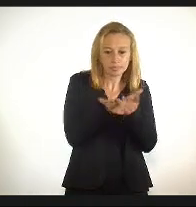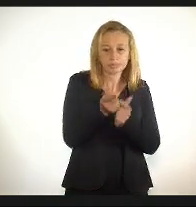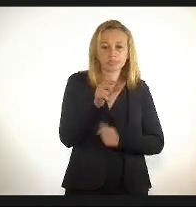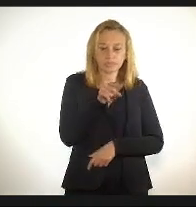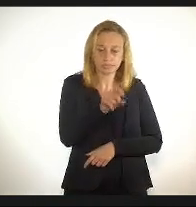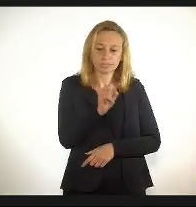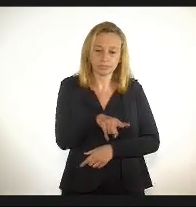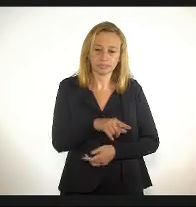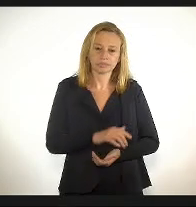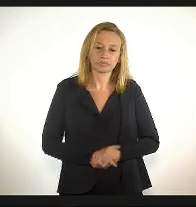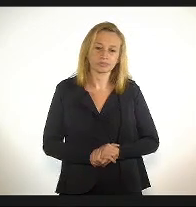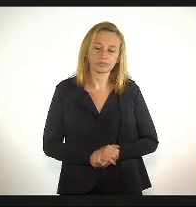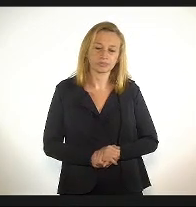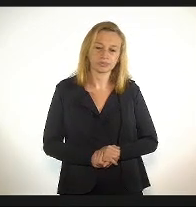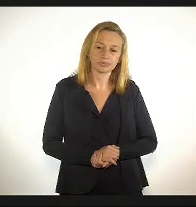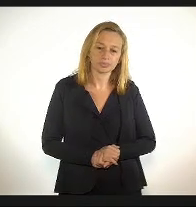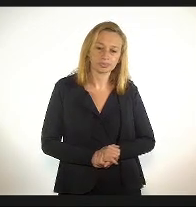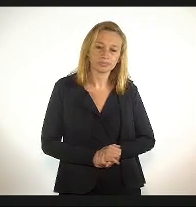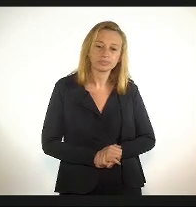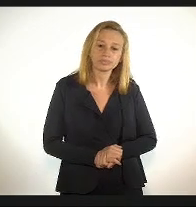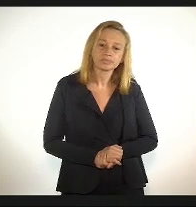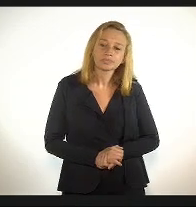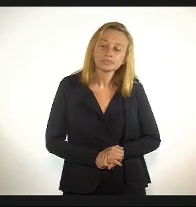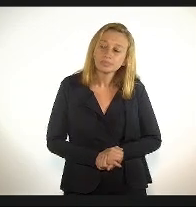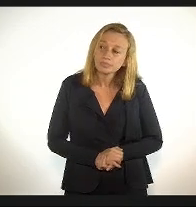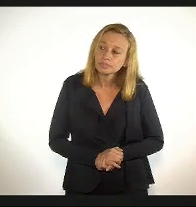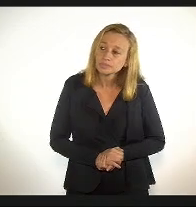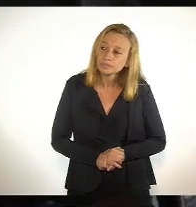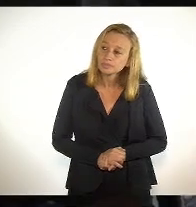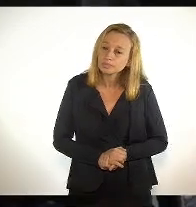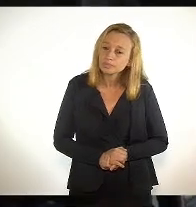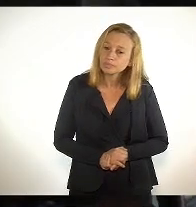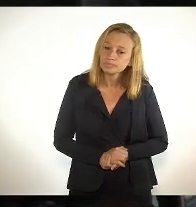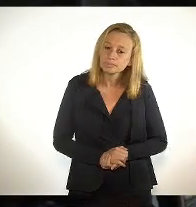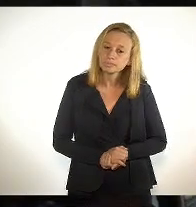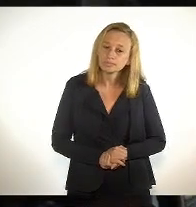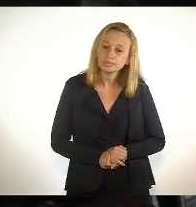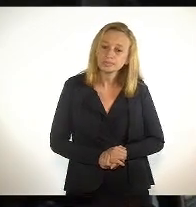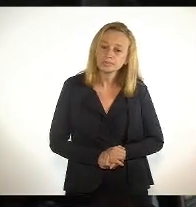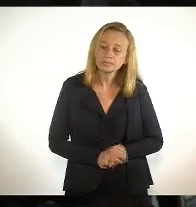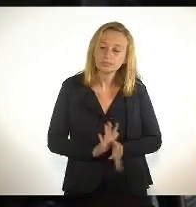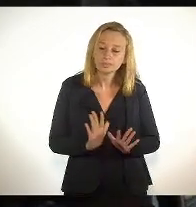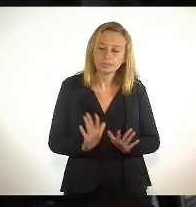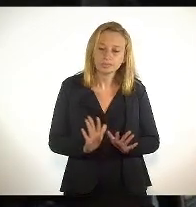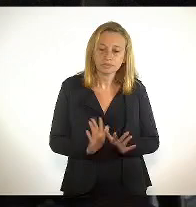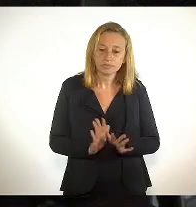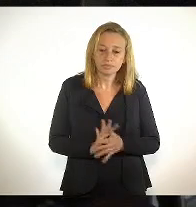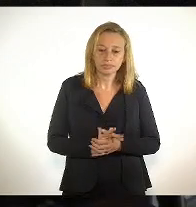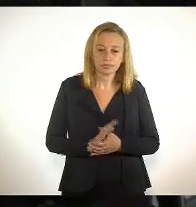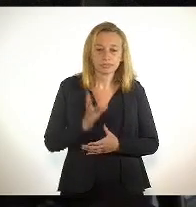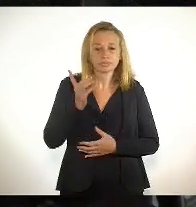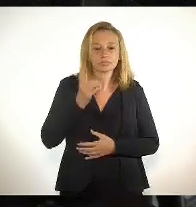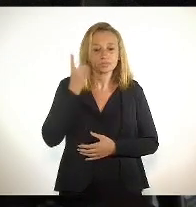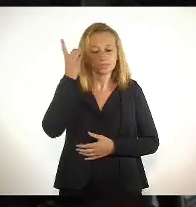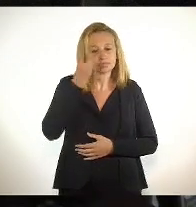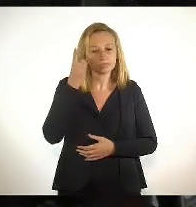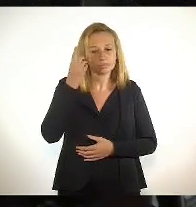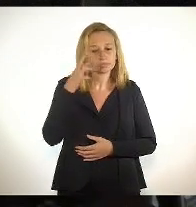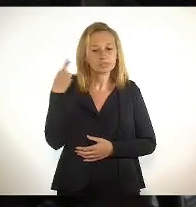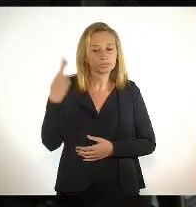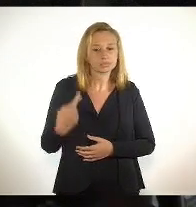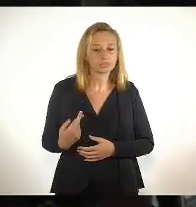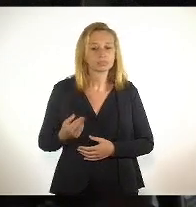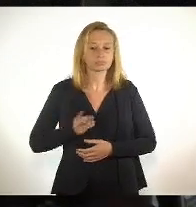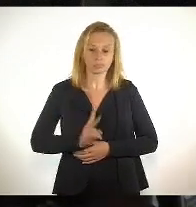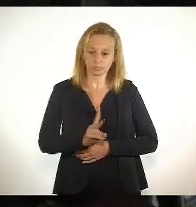Então, é um problema na Alerj. Eu solicito, então, a deputada Renata Souza para